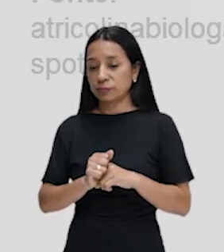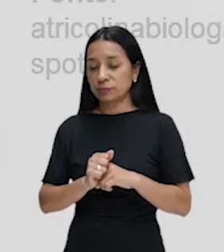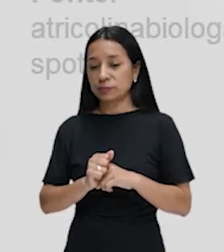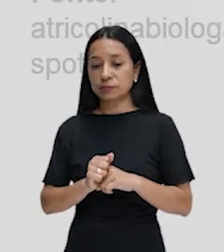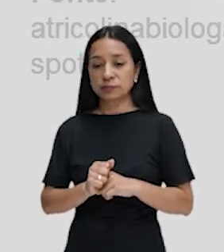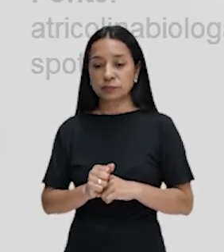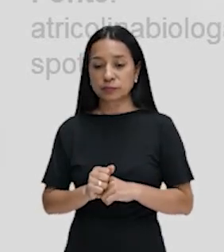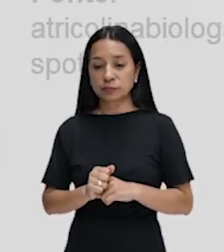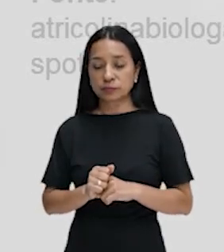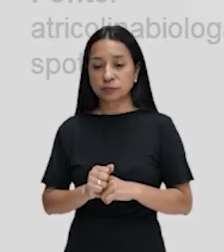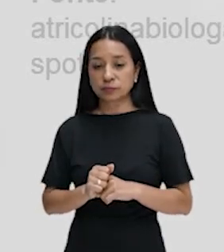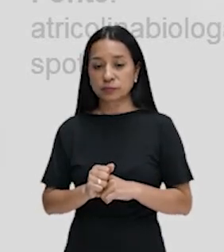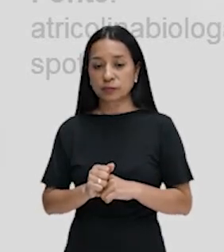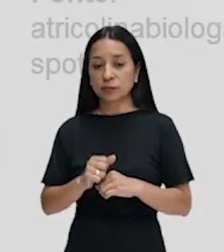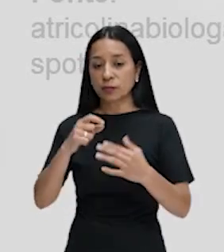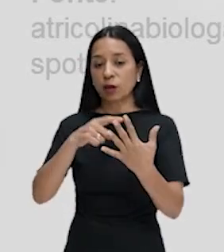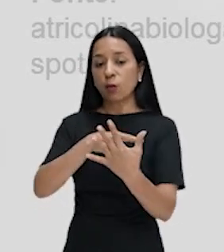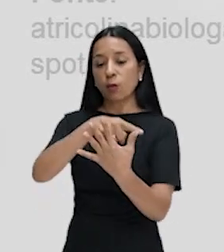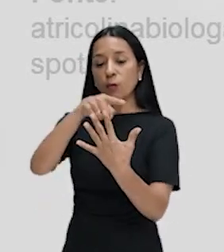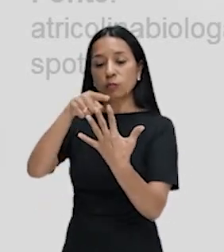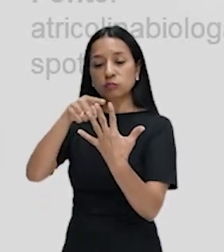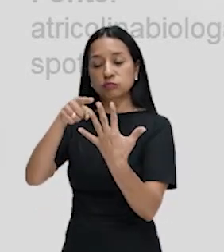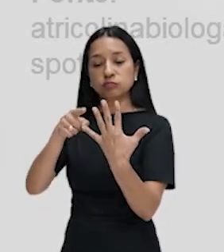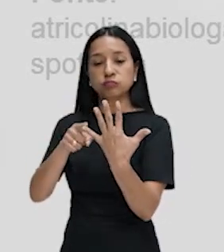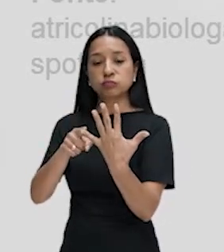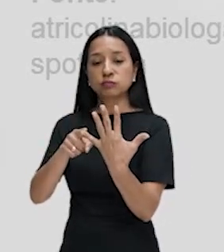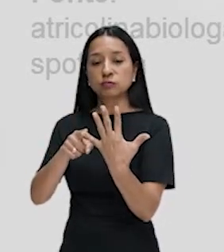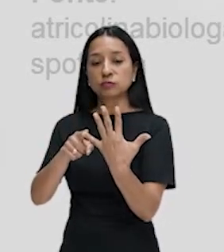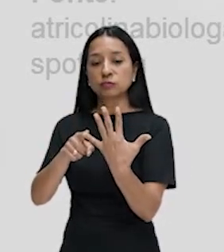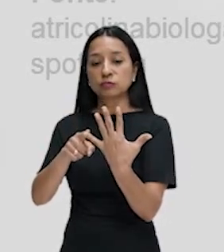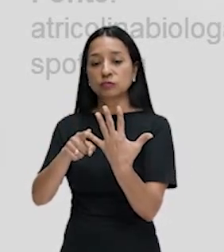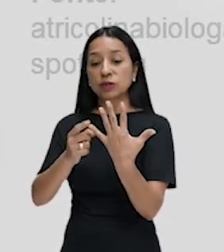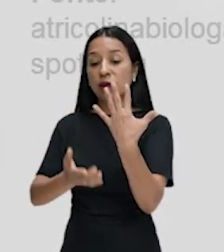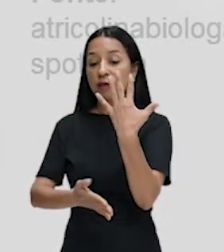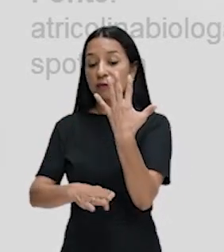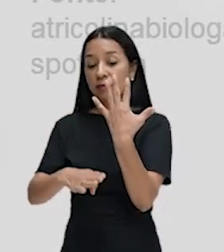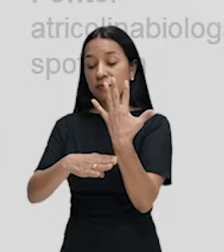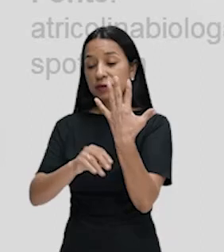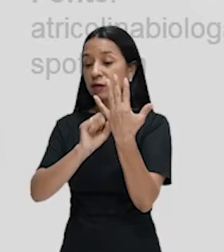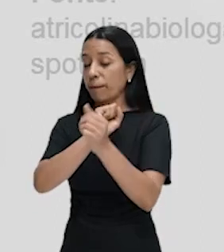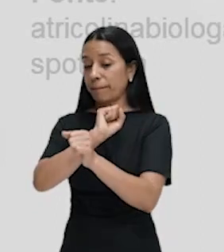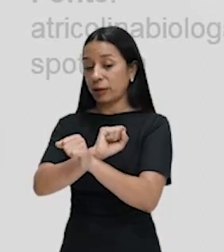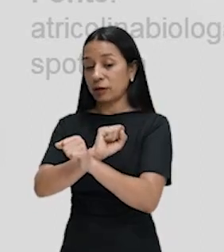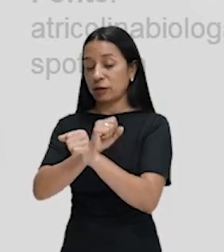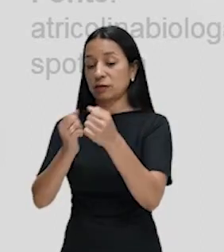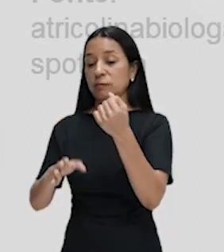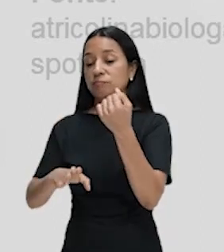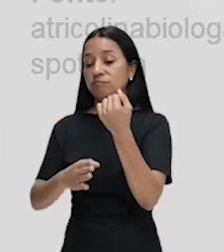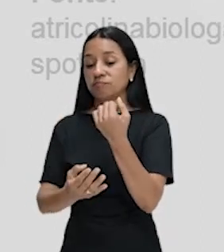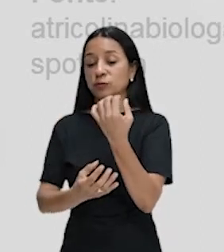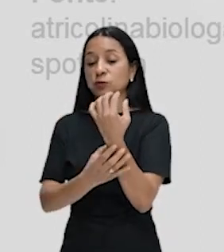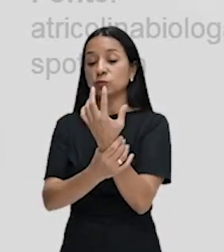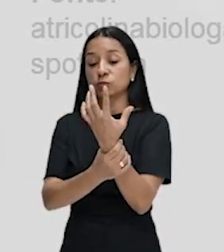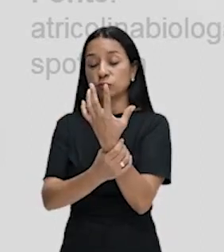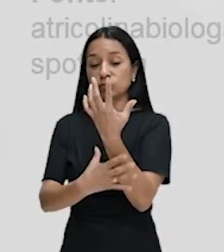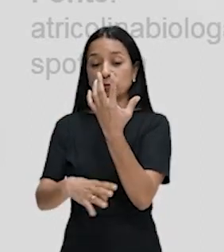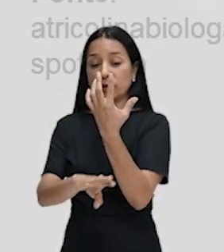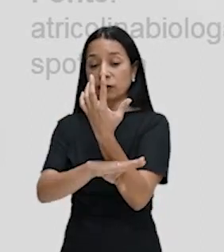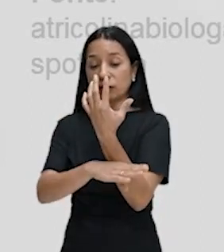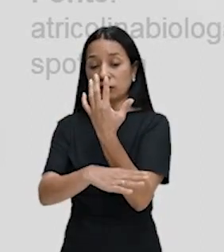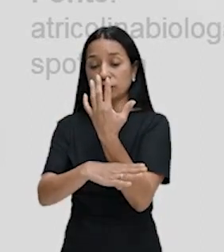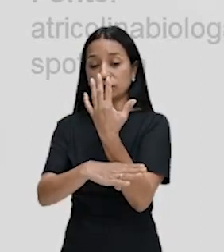medusoide. A forma polipoide, ela é fixa ao substrato, ela fica presa como se fosse uma